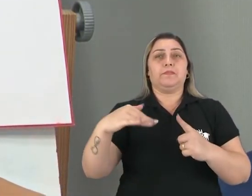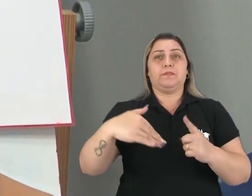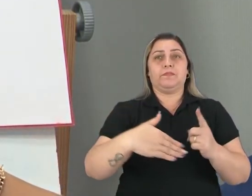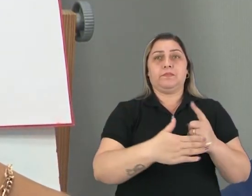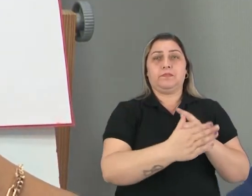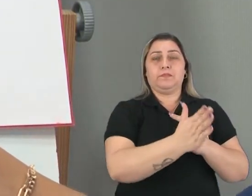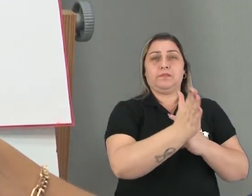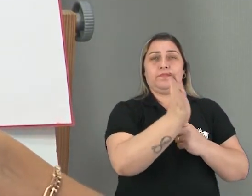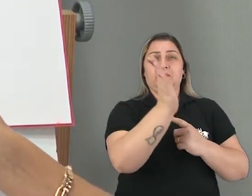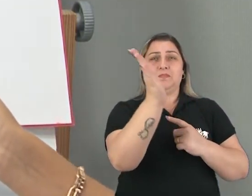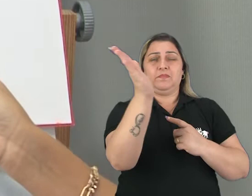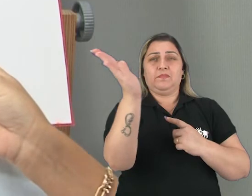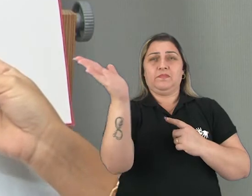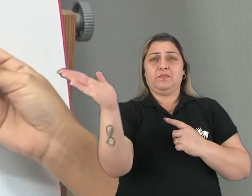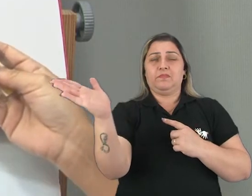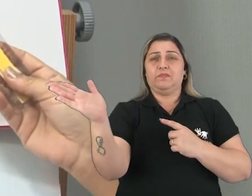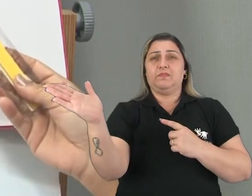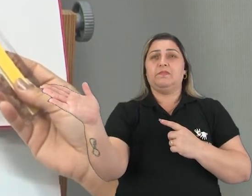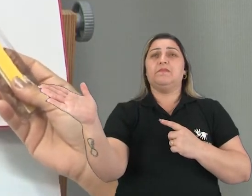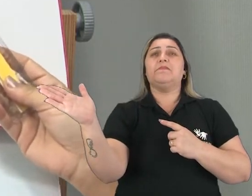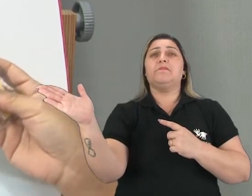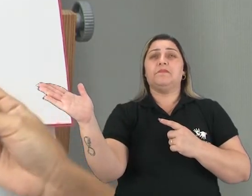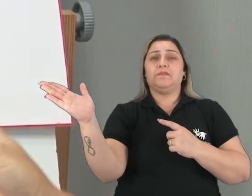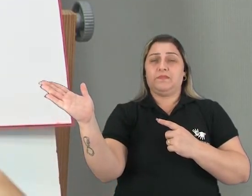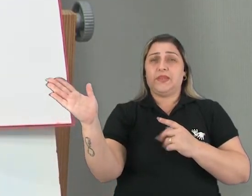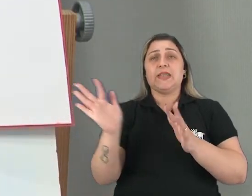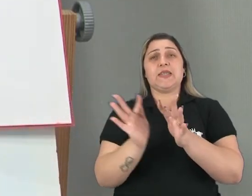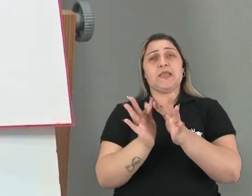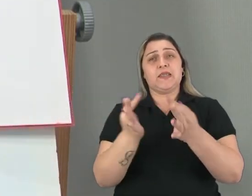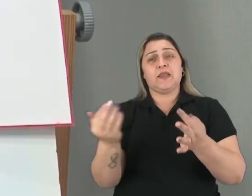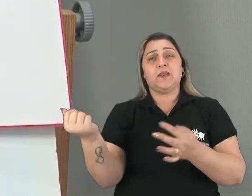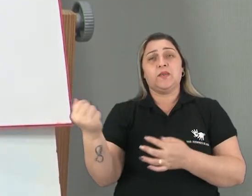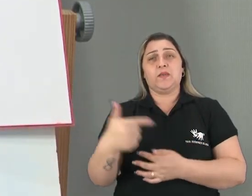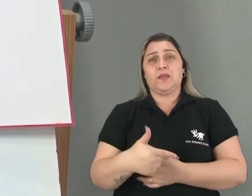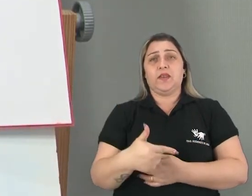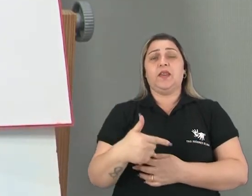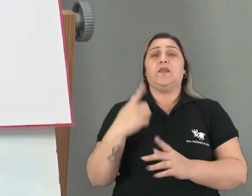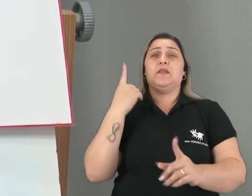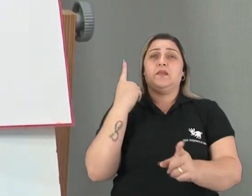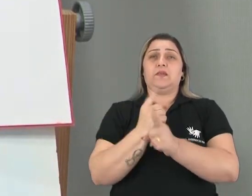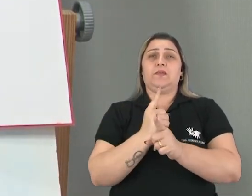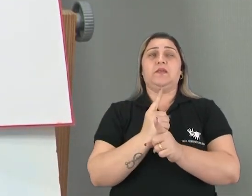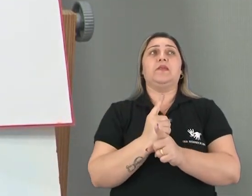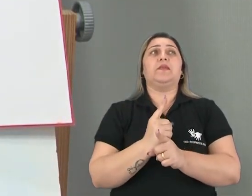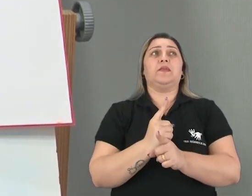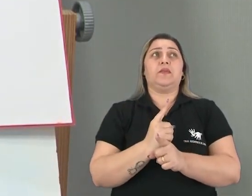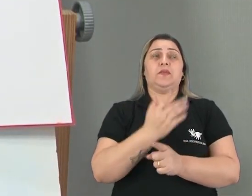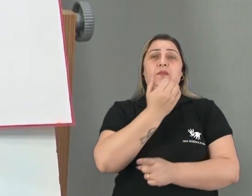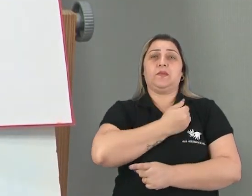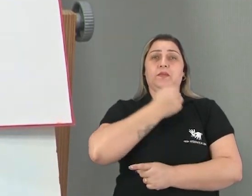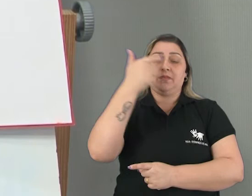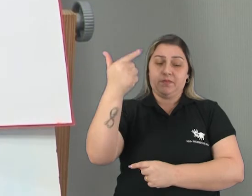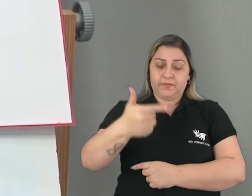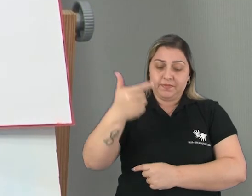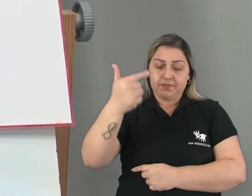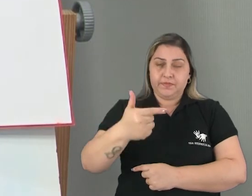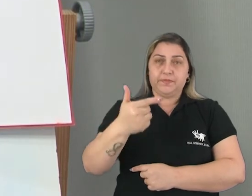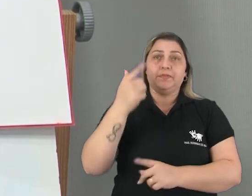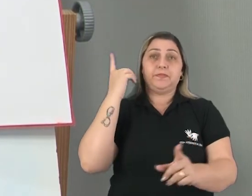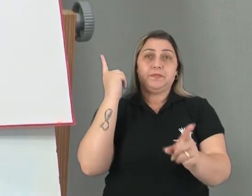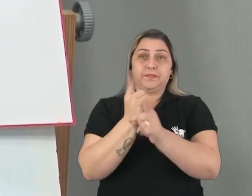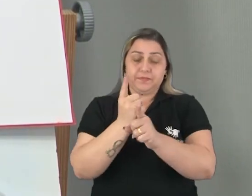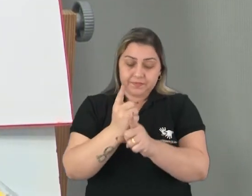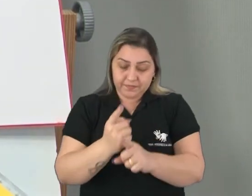curva que vamos contornar é bem mais simples do que a que vamos encontrar no caminho número 2, a que